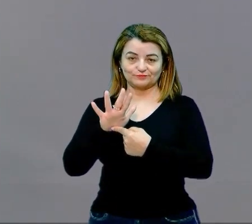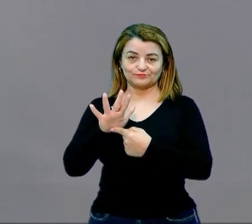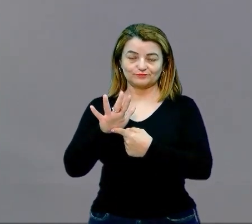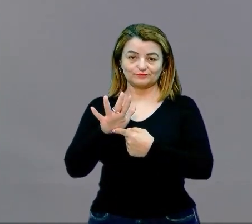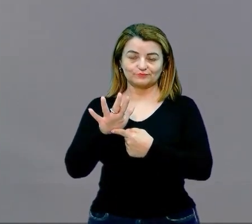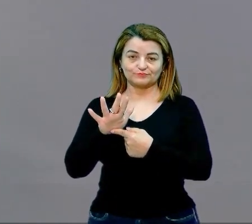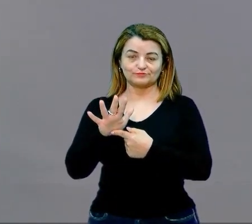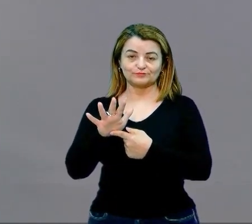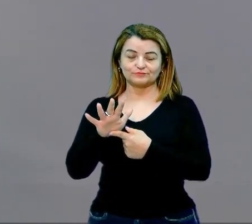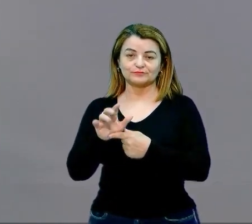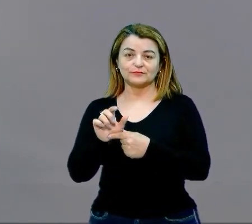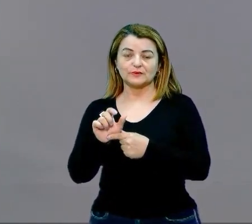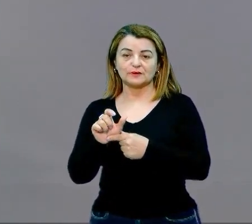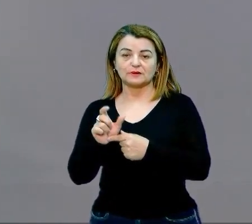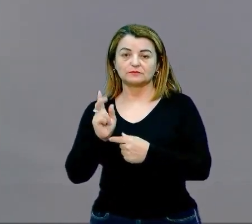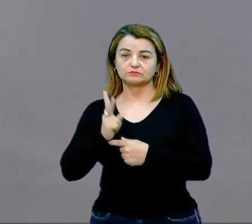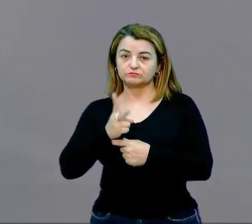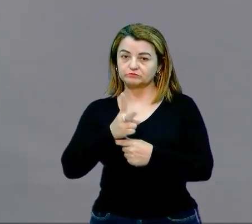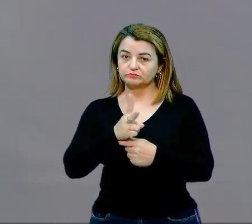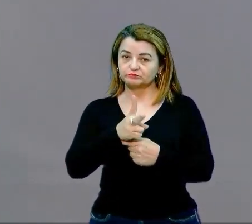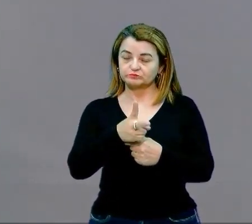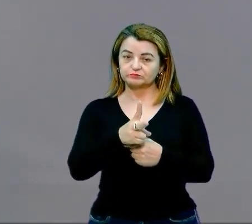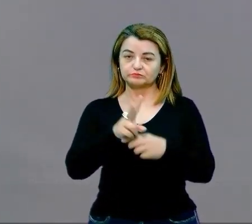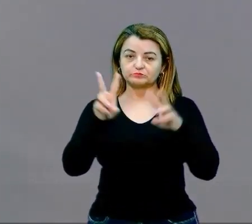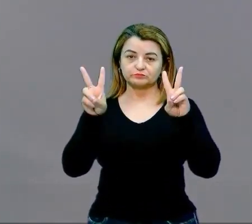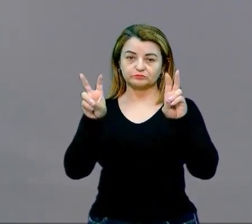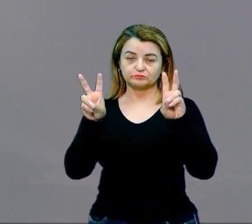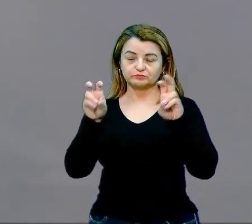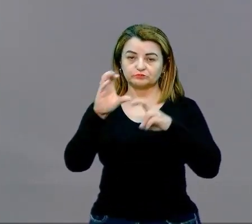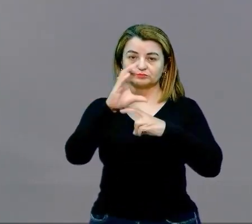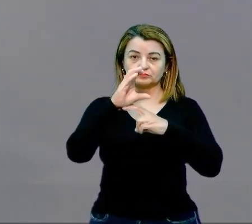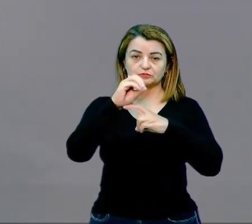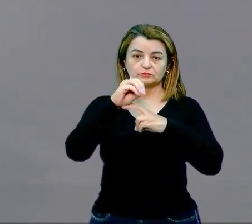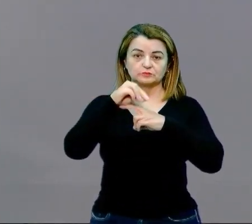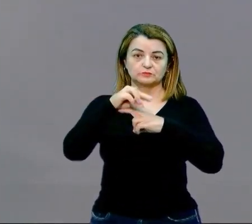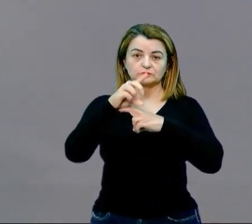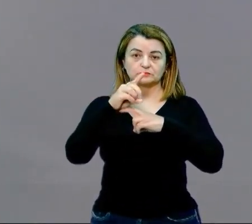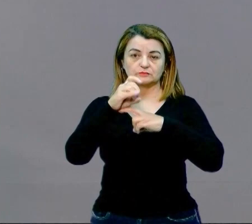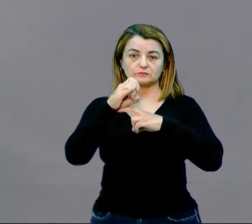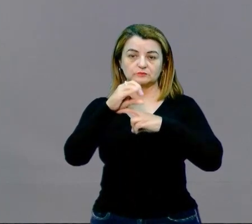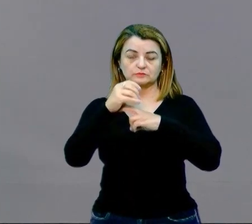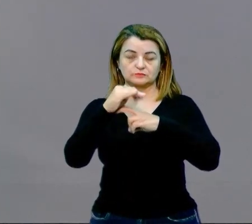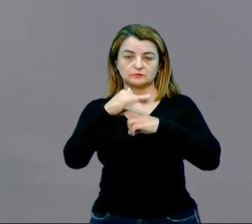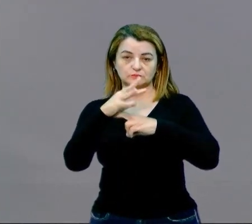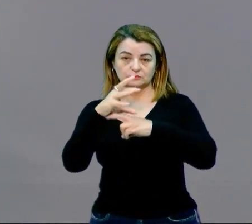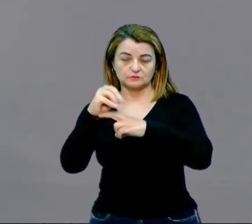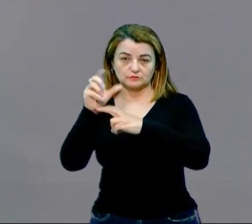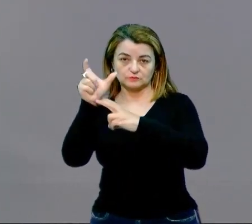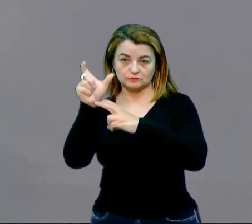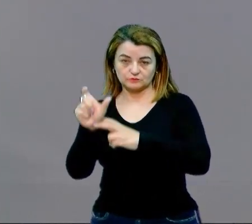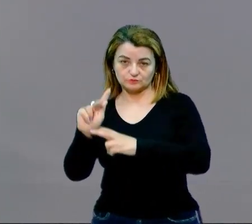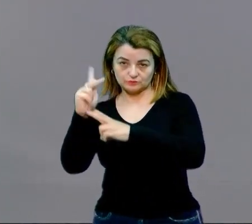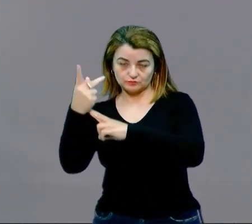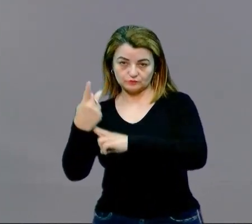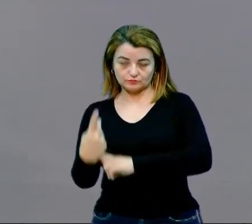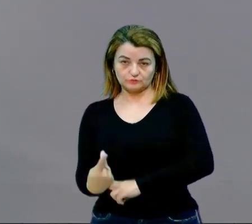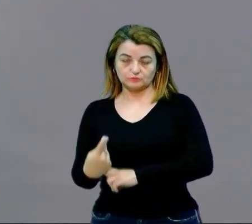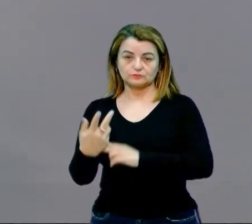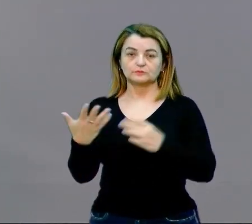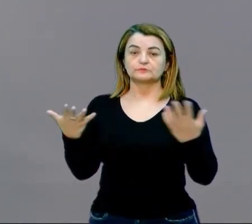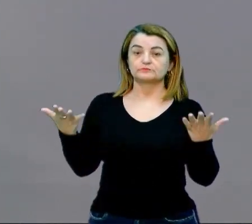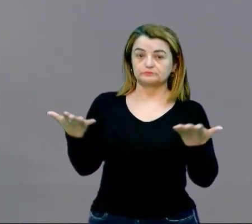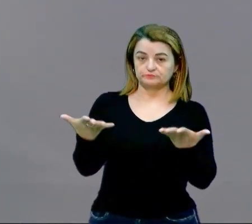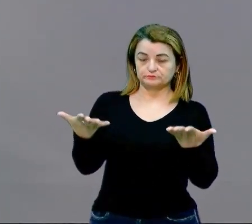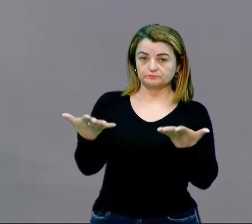condição humana, isto é, dando continuidade ao assunto sobre a condição humana. Desta feita, nós vamos